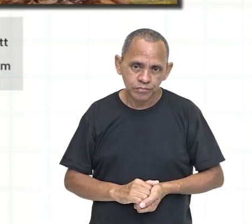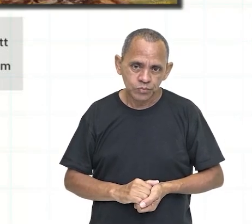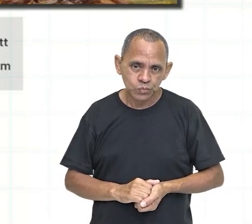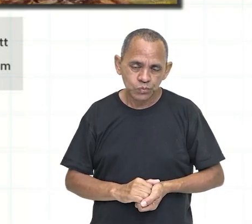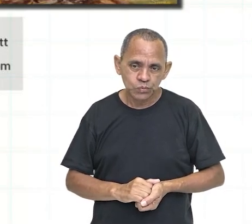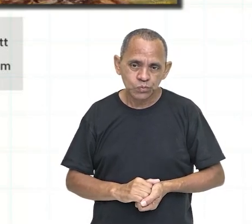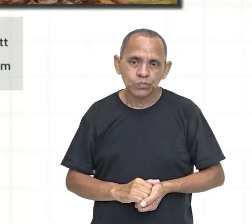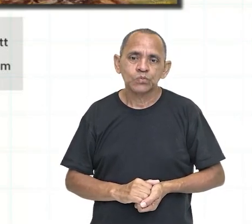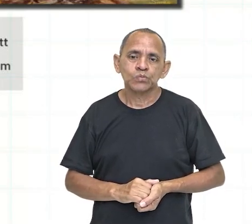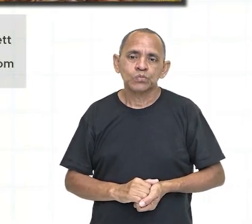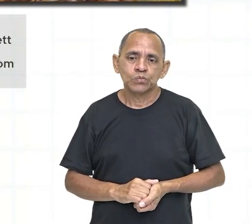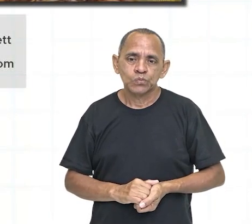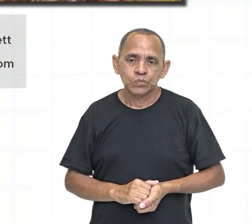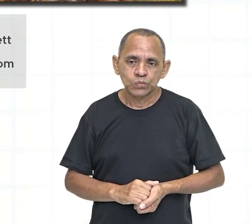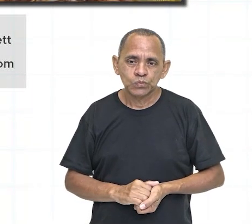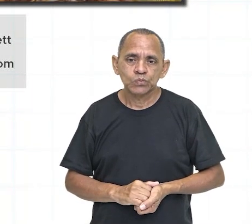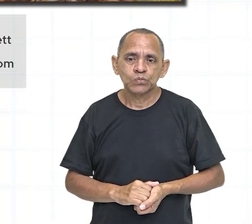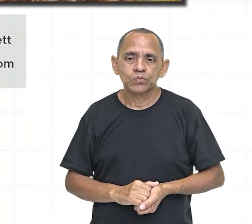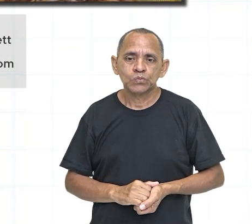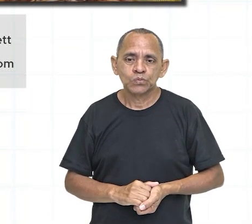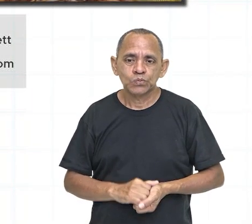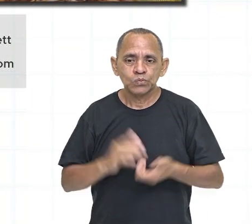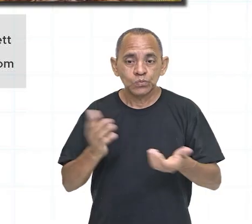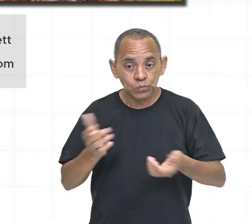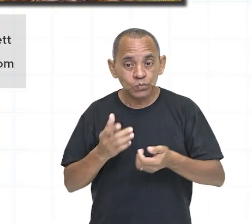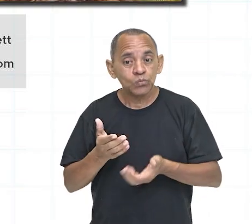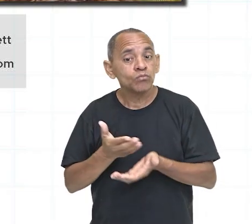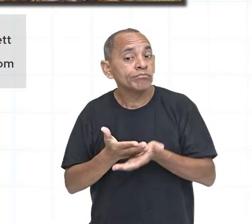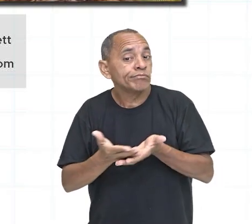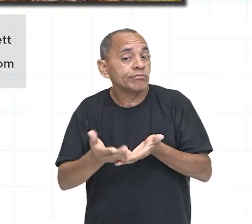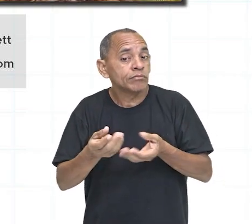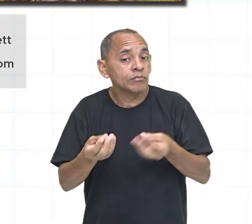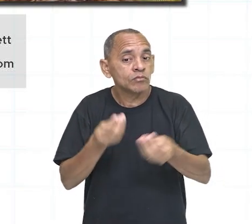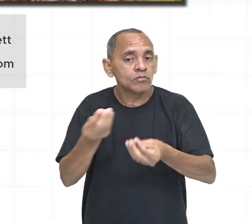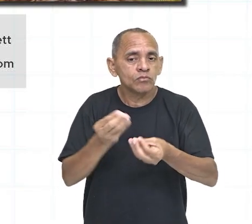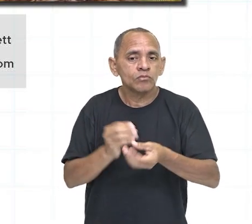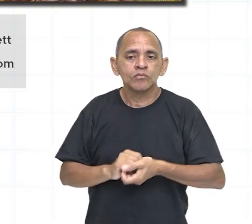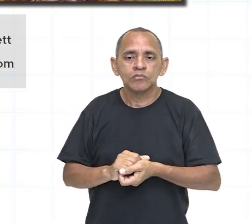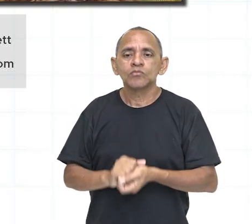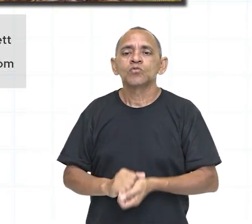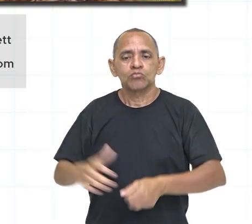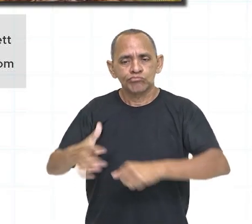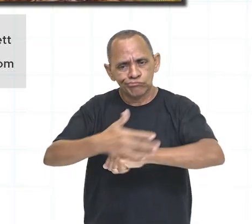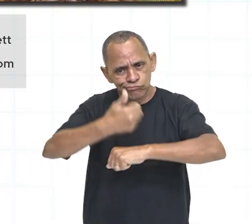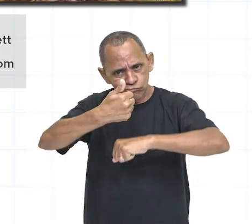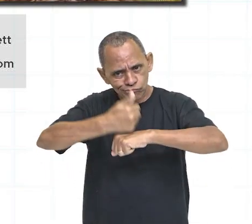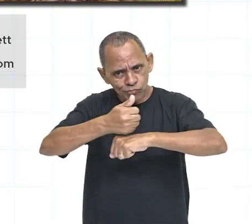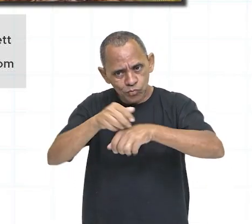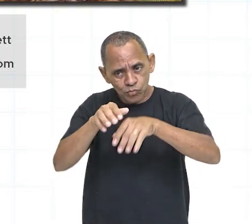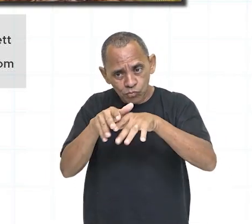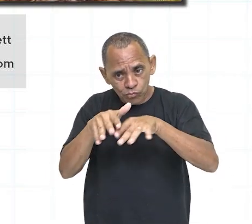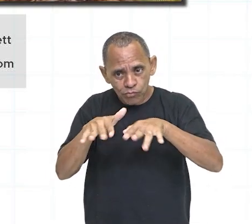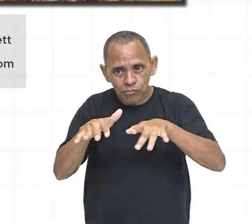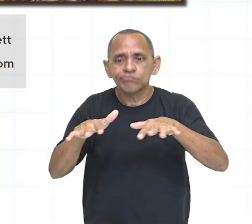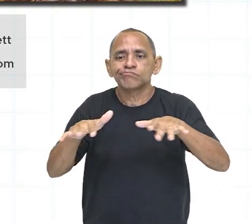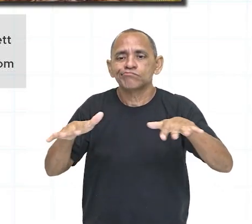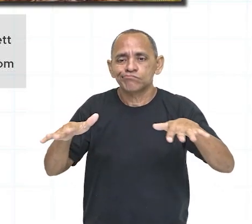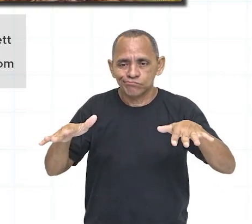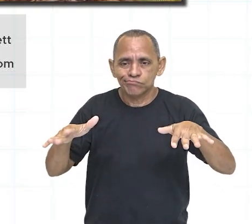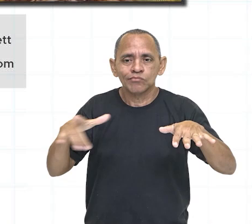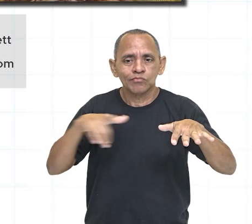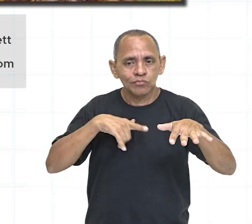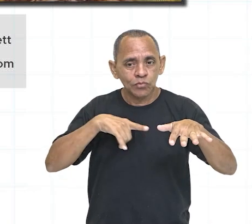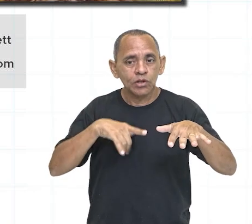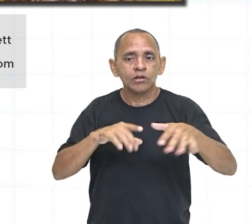A expansão dos países, né? Em outros países mais recentes. Então, aqui vocês têm os estados,